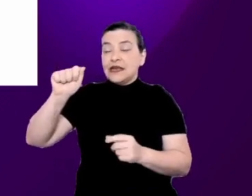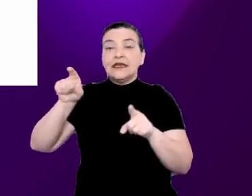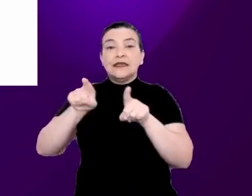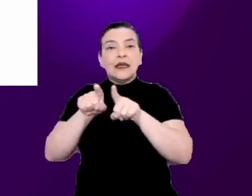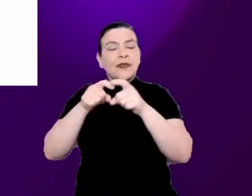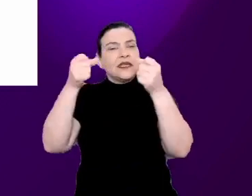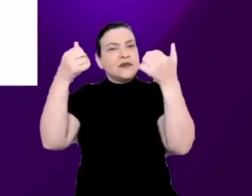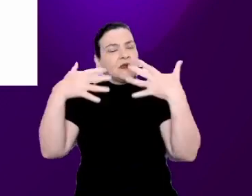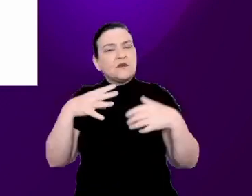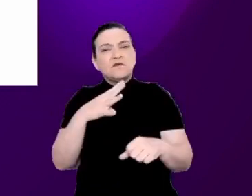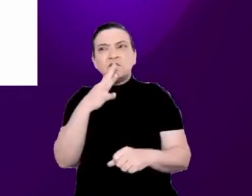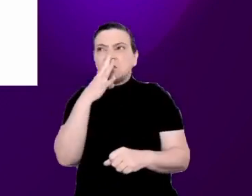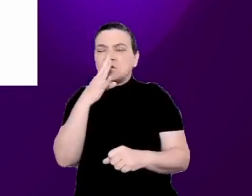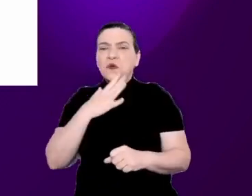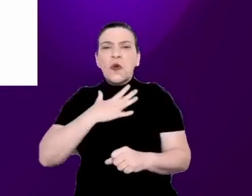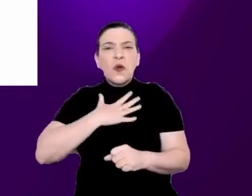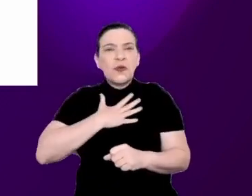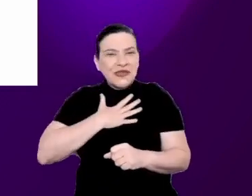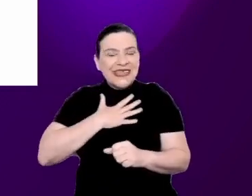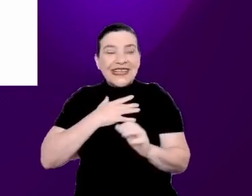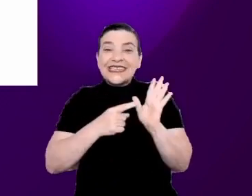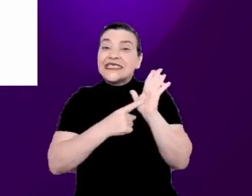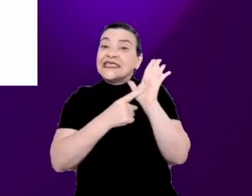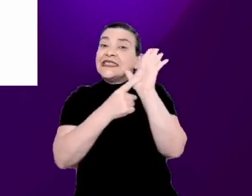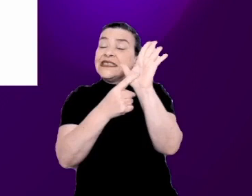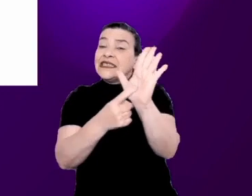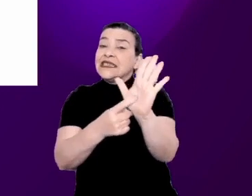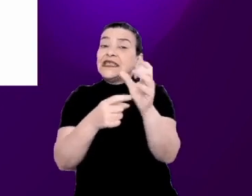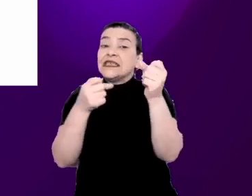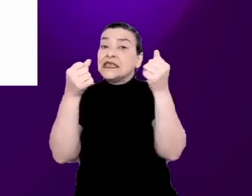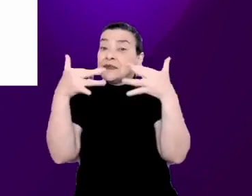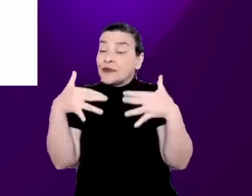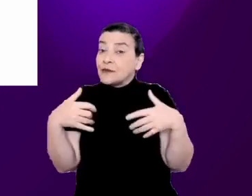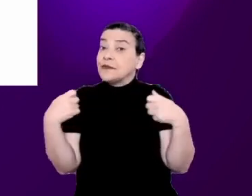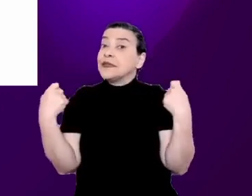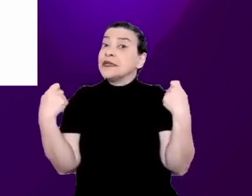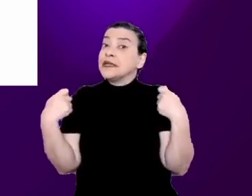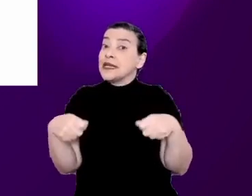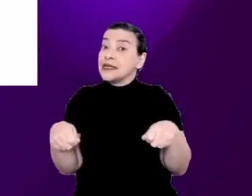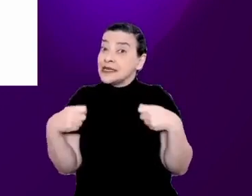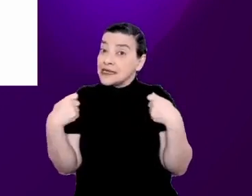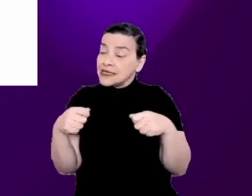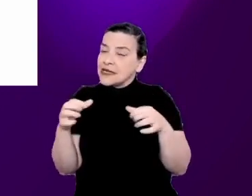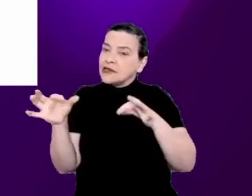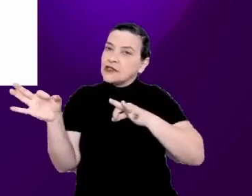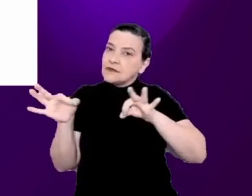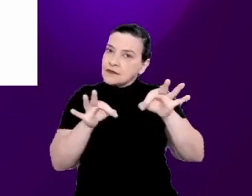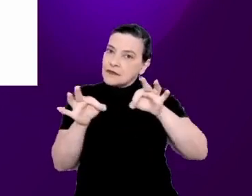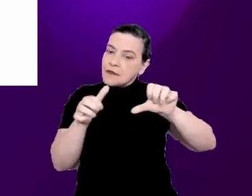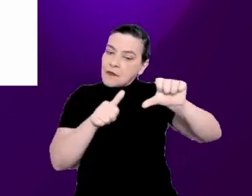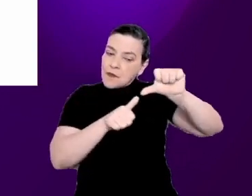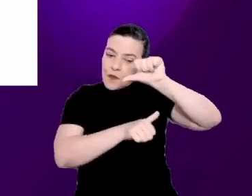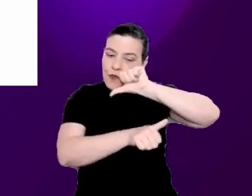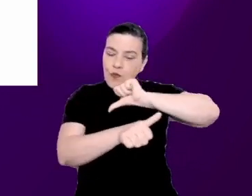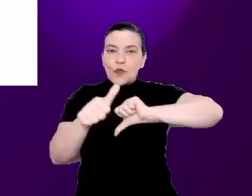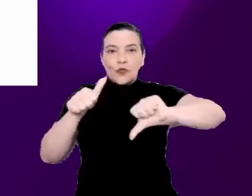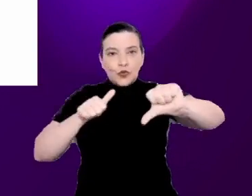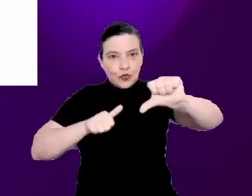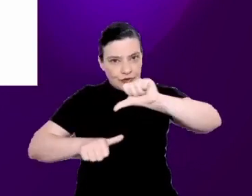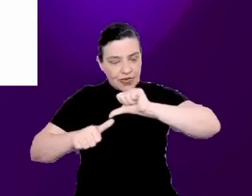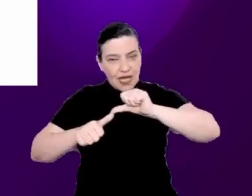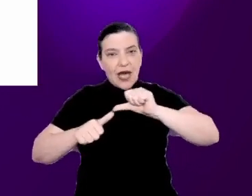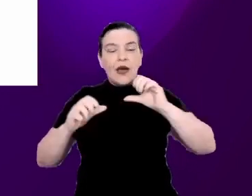a figura que ela apresentou para falar sobre a necessidade de reorganização dos serviços de